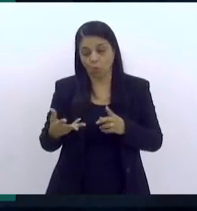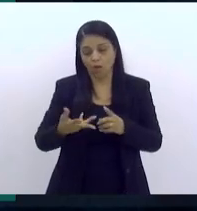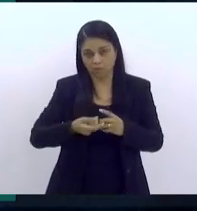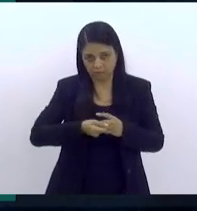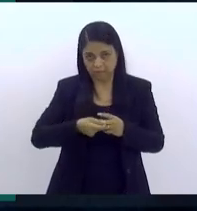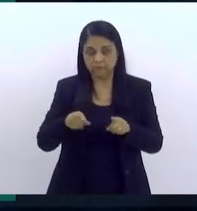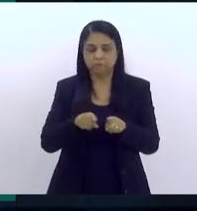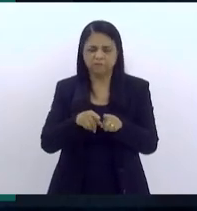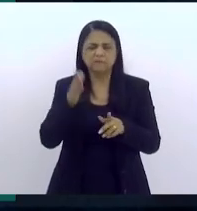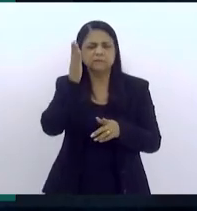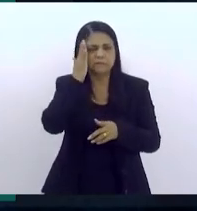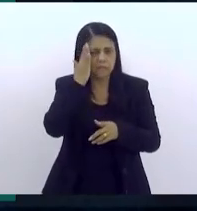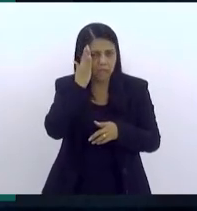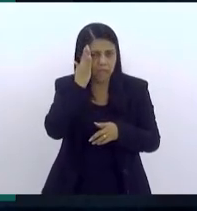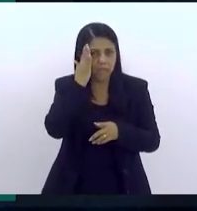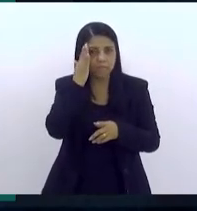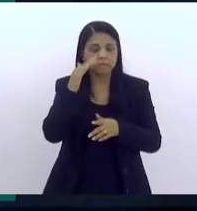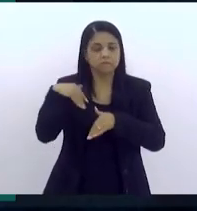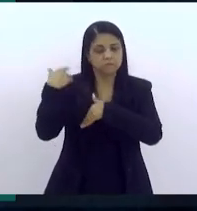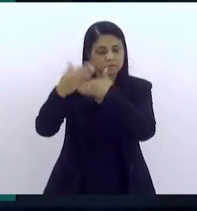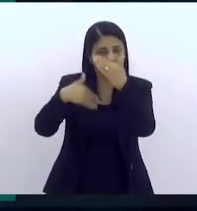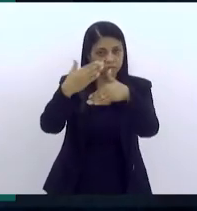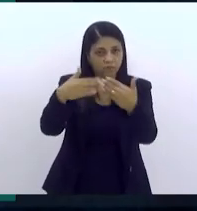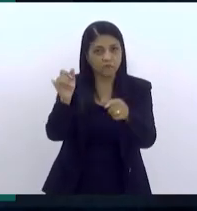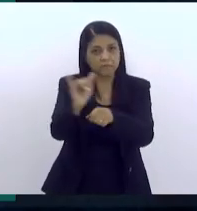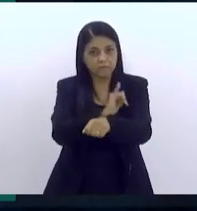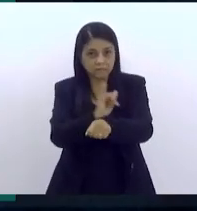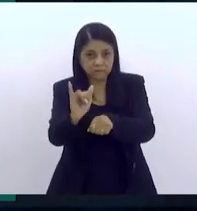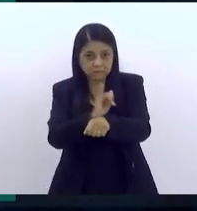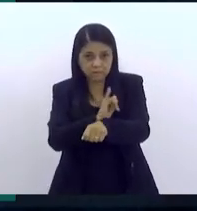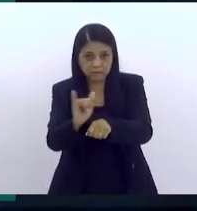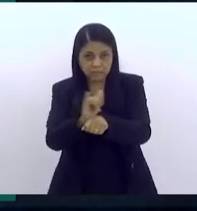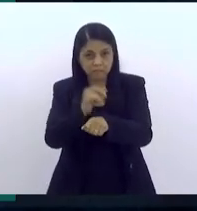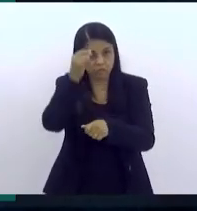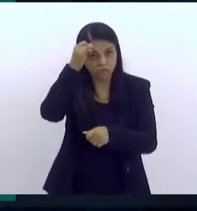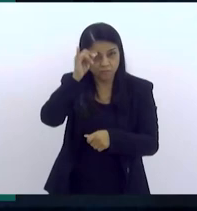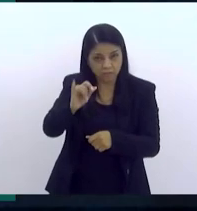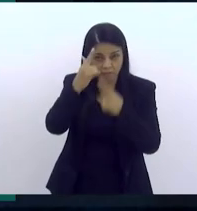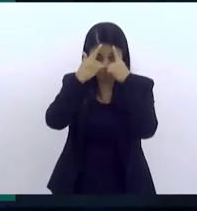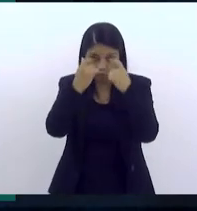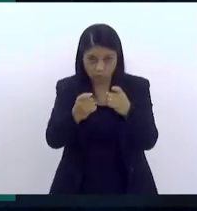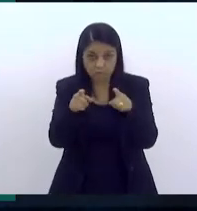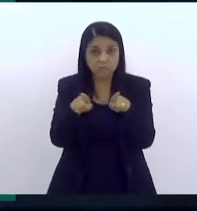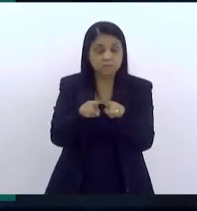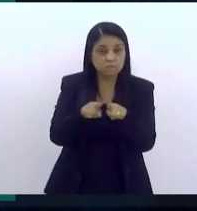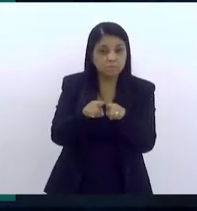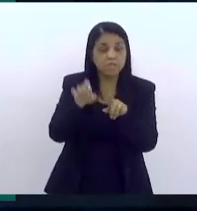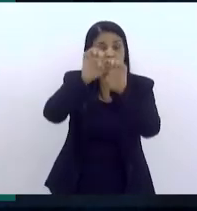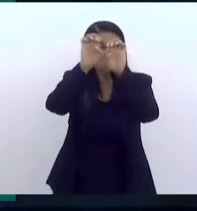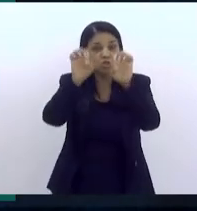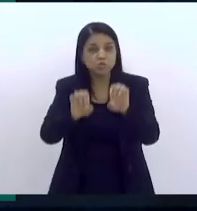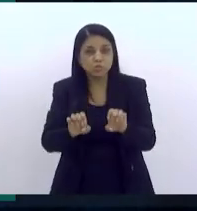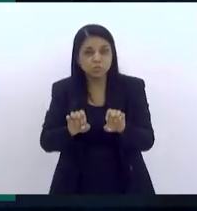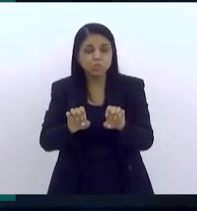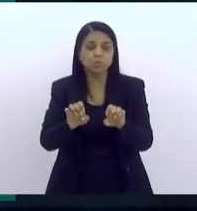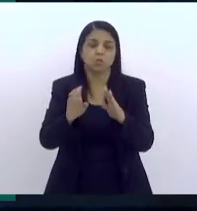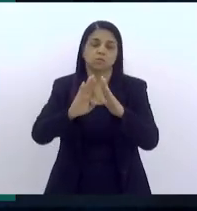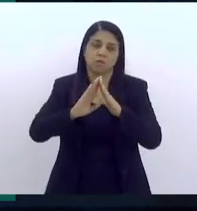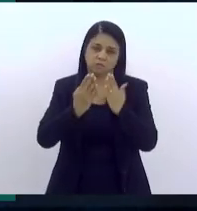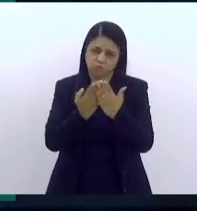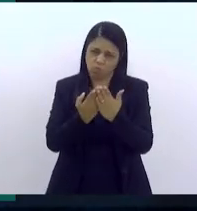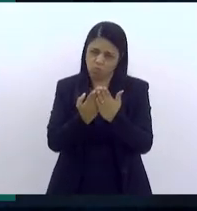de desenvolver estratégias de prevenção a gente também tá falando sobre infraestrutura das escolas